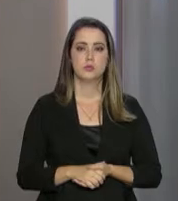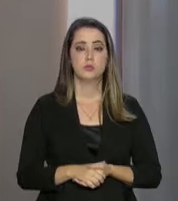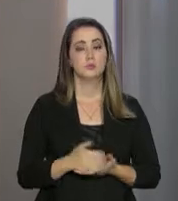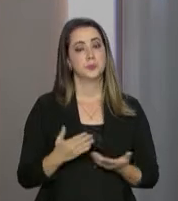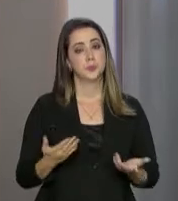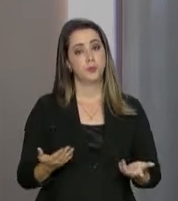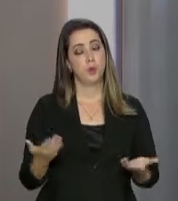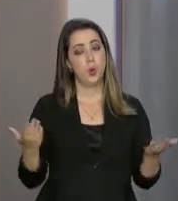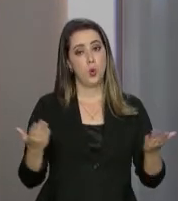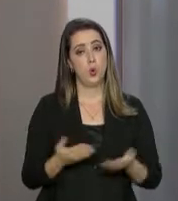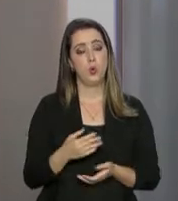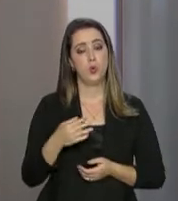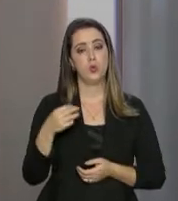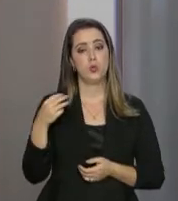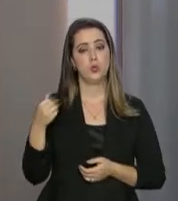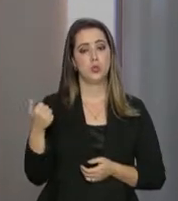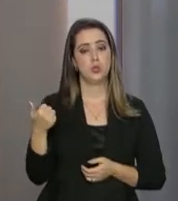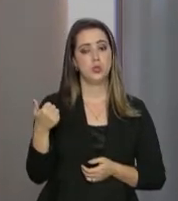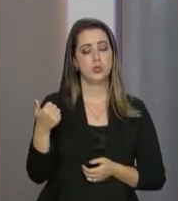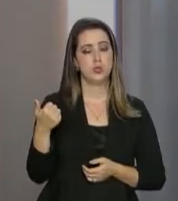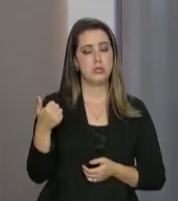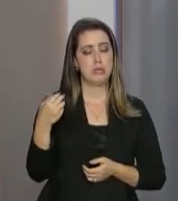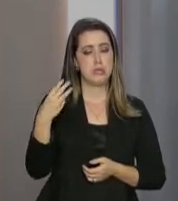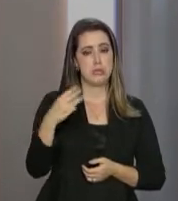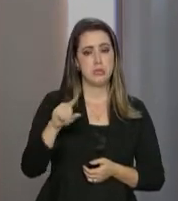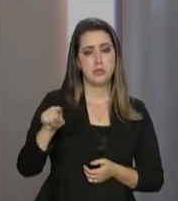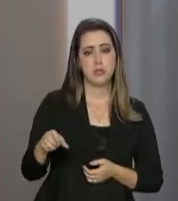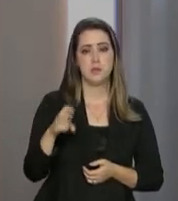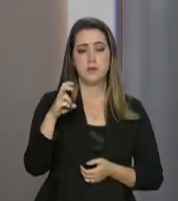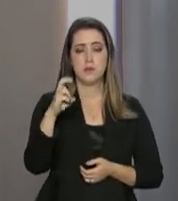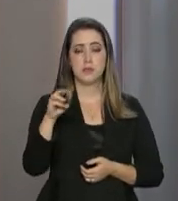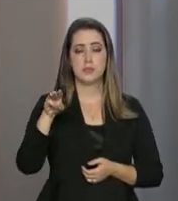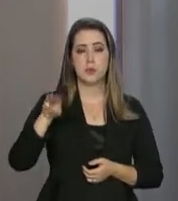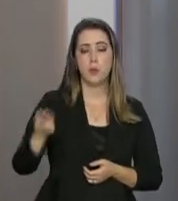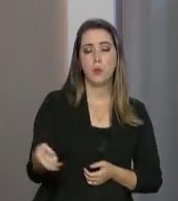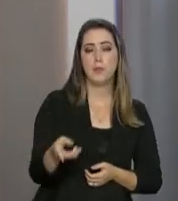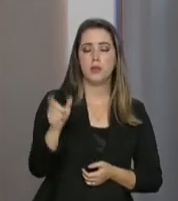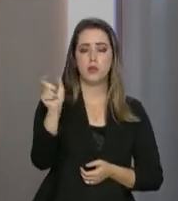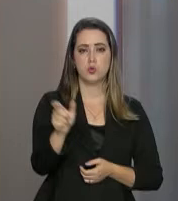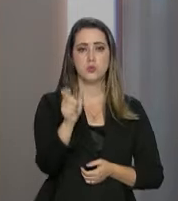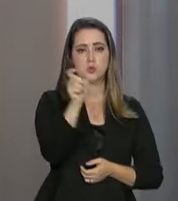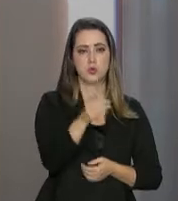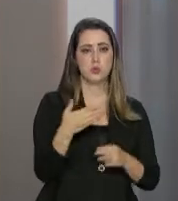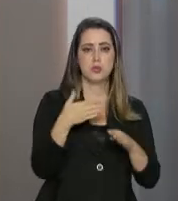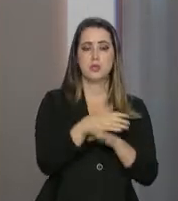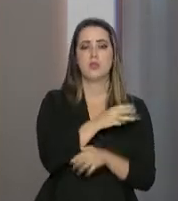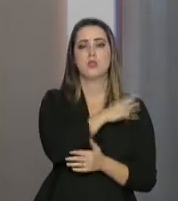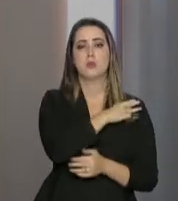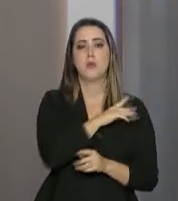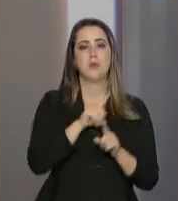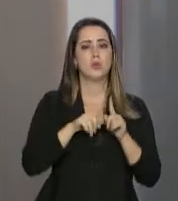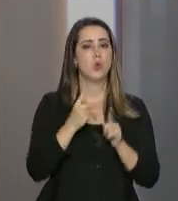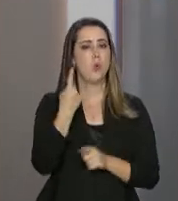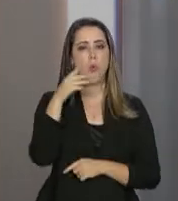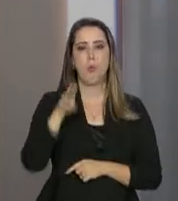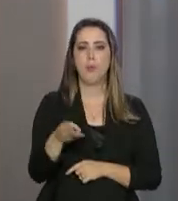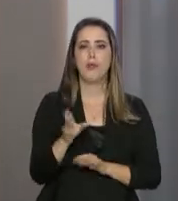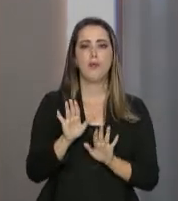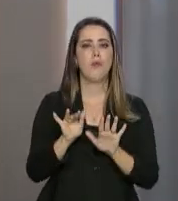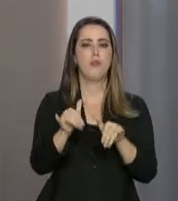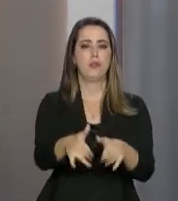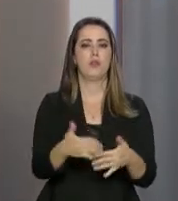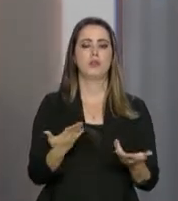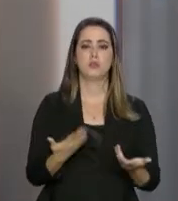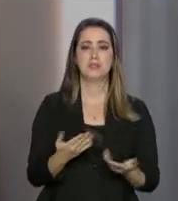faz três milhões e meio de alunos entram no ensino médio e apenas 1 milhão e 800 mil concluindo o ensino médio ou